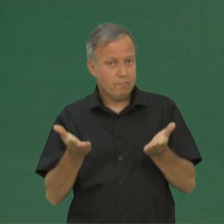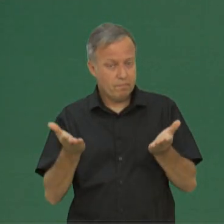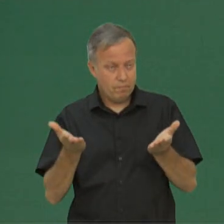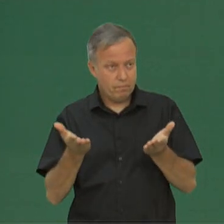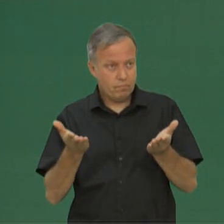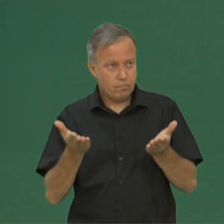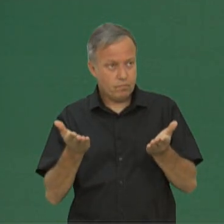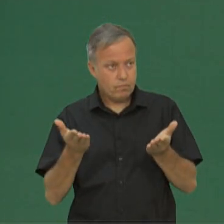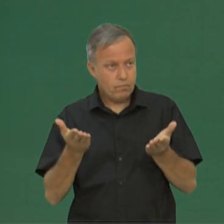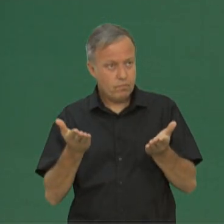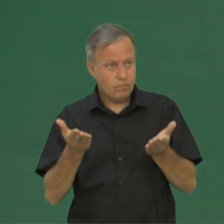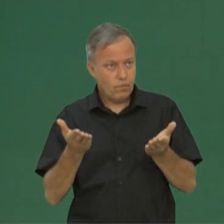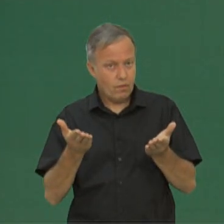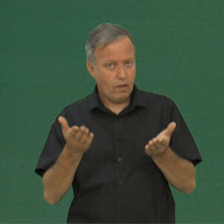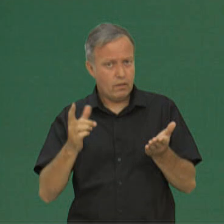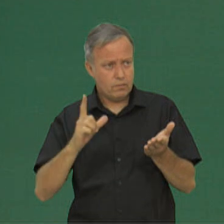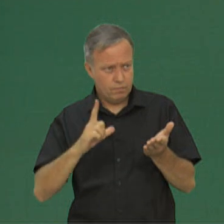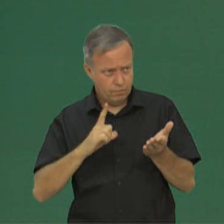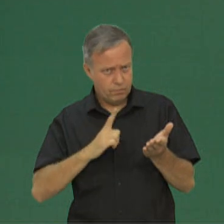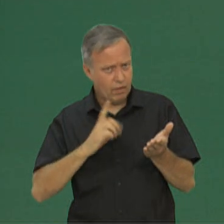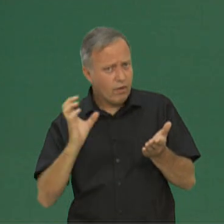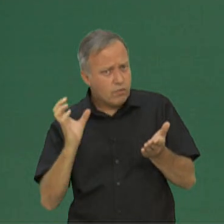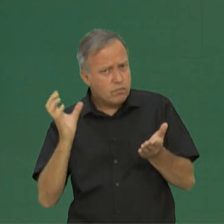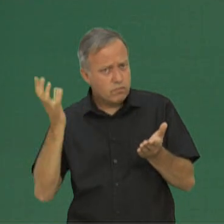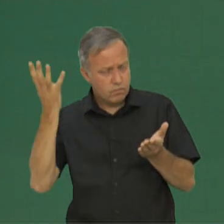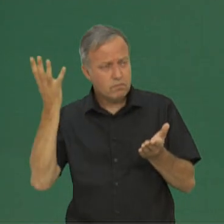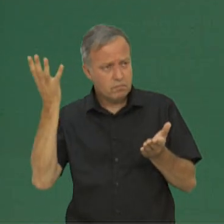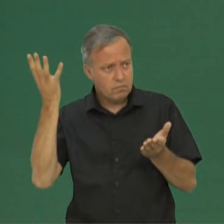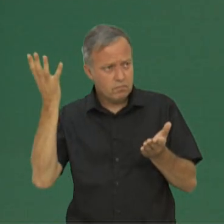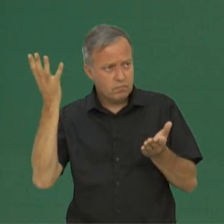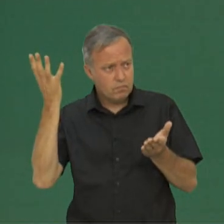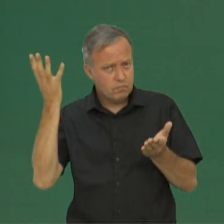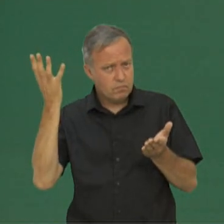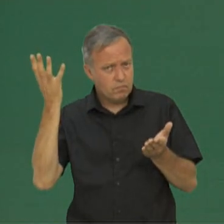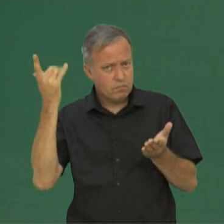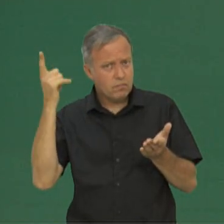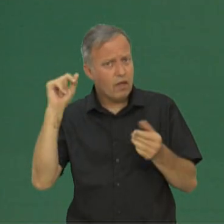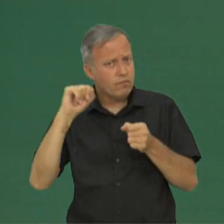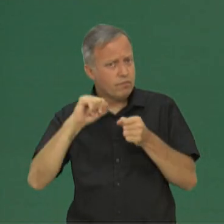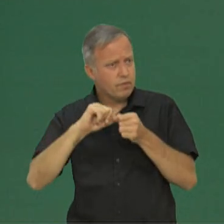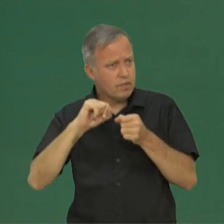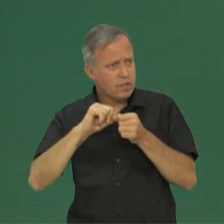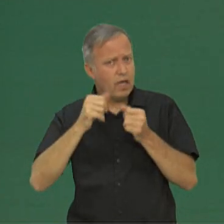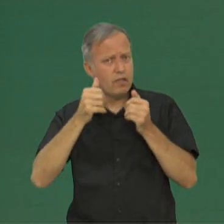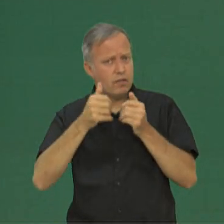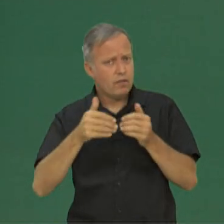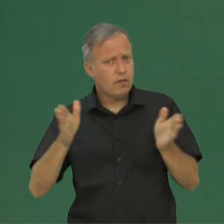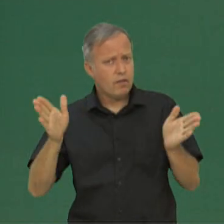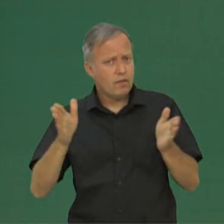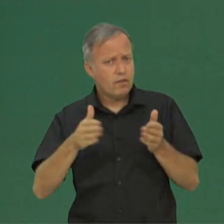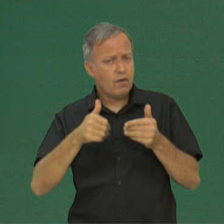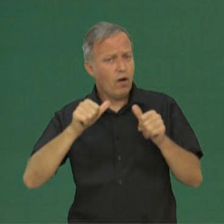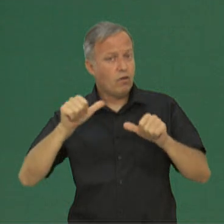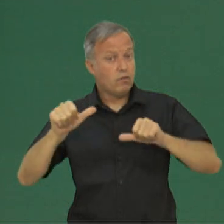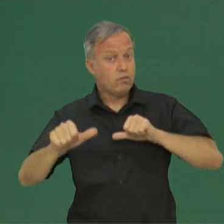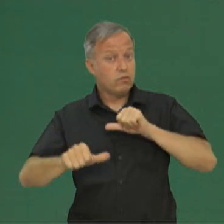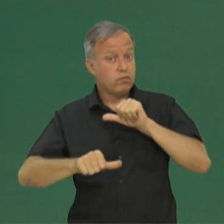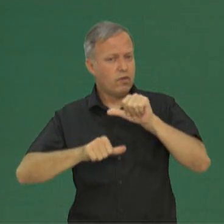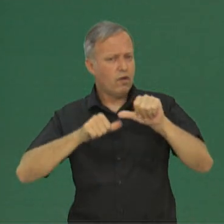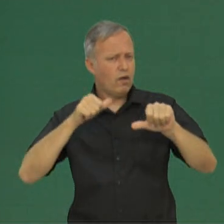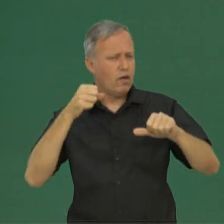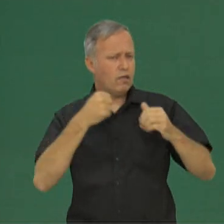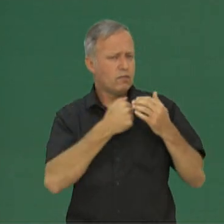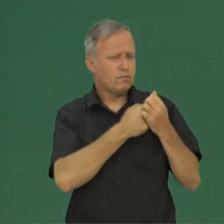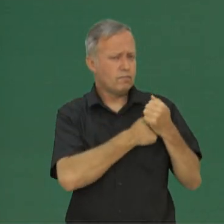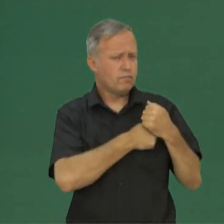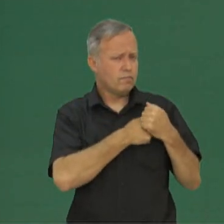né? Existiu alguns acontecimentos, né, que fizeram com que o balé se transformasse em romântico,